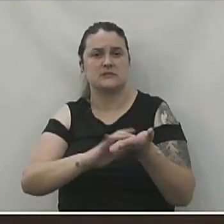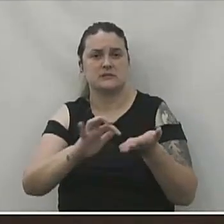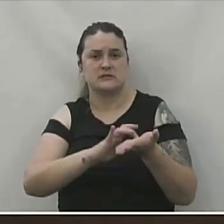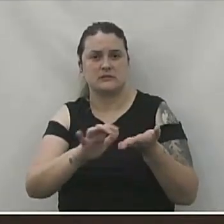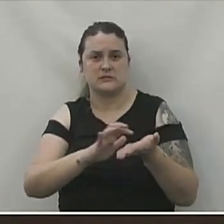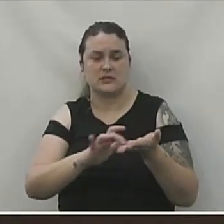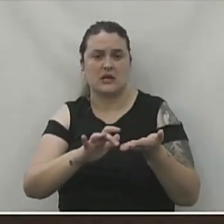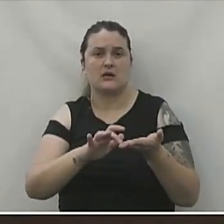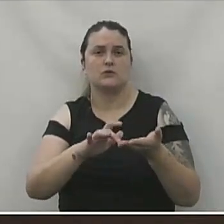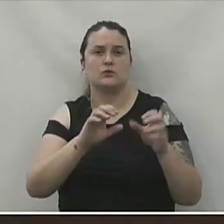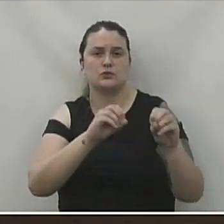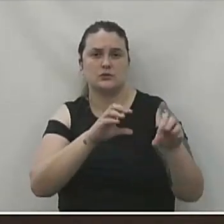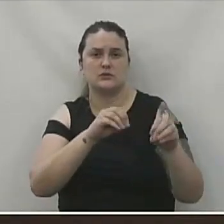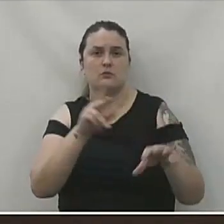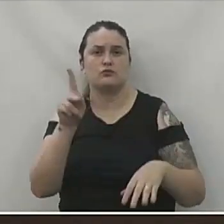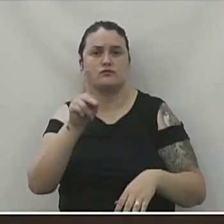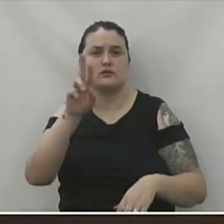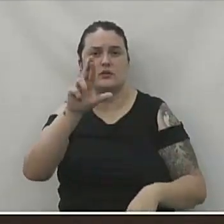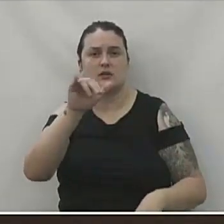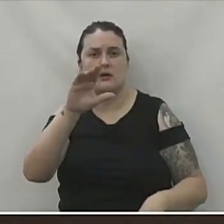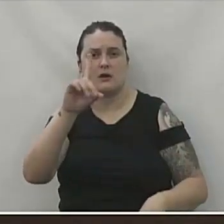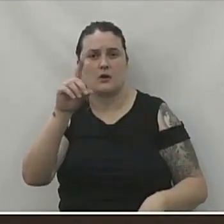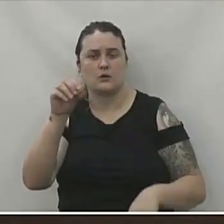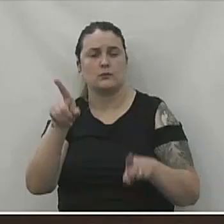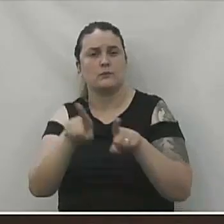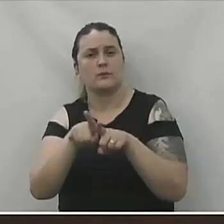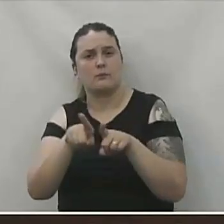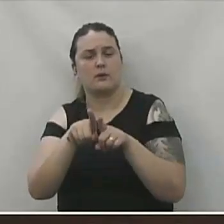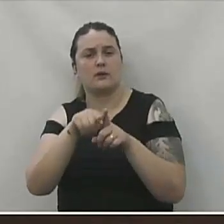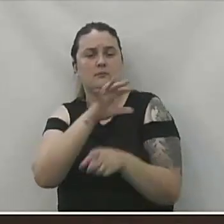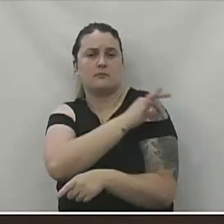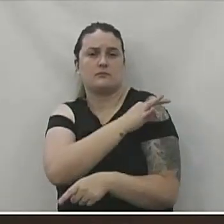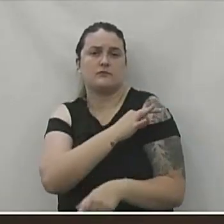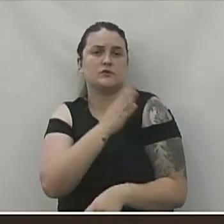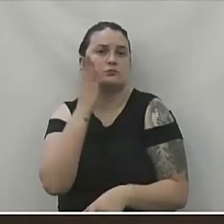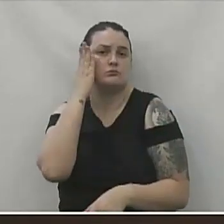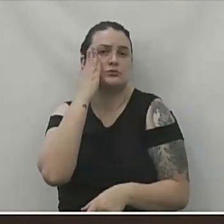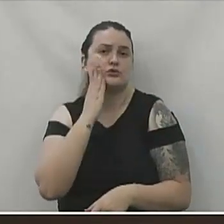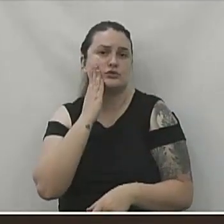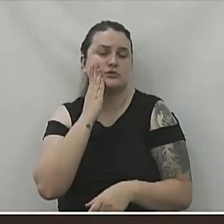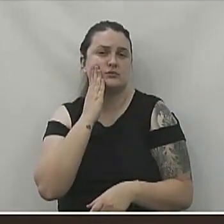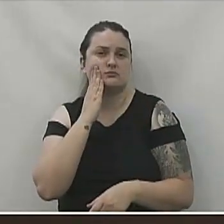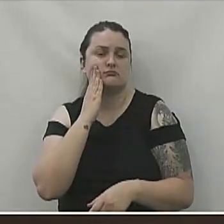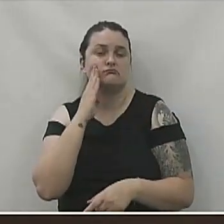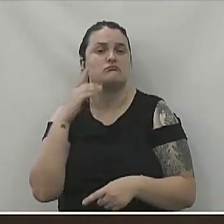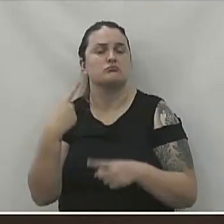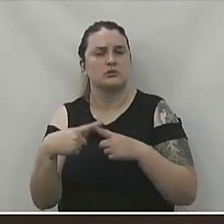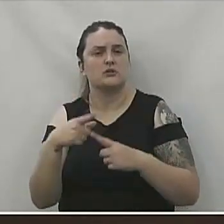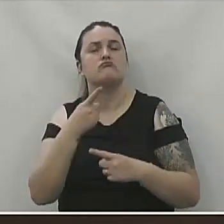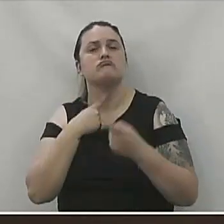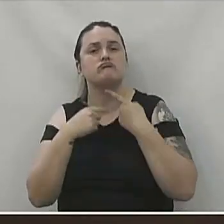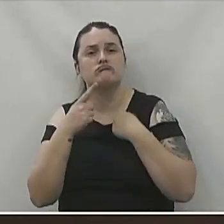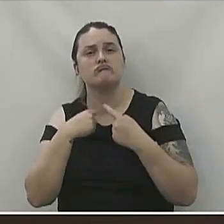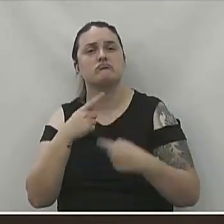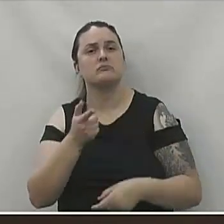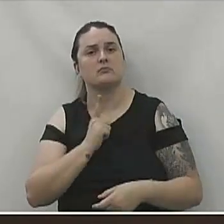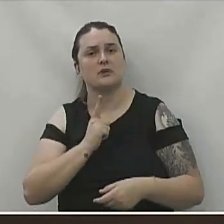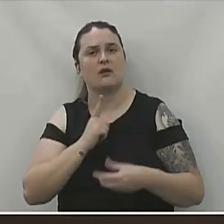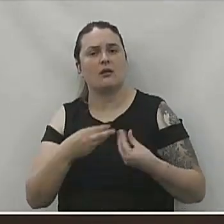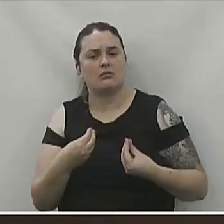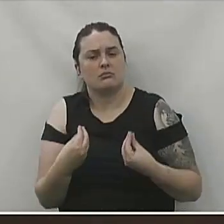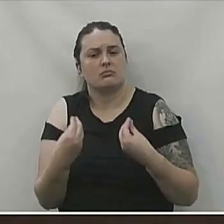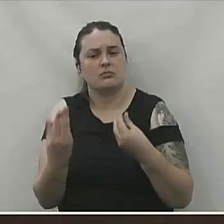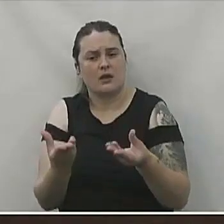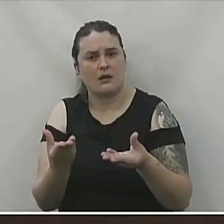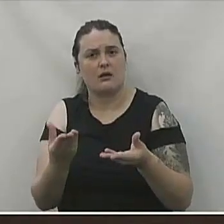secretário Ricardo brunhago e também Prefeito baixo Abas por essa iniciativa de tar